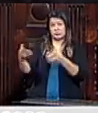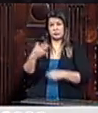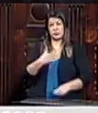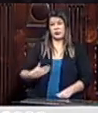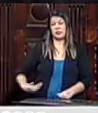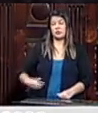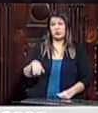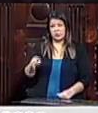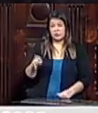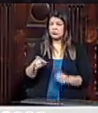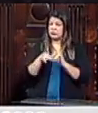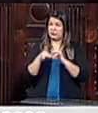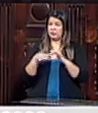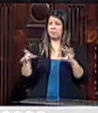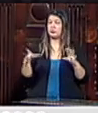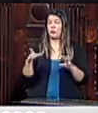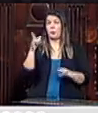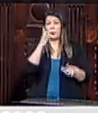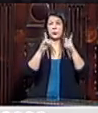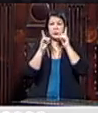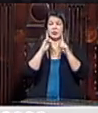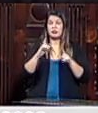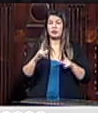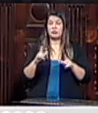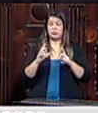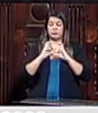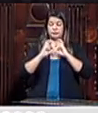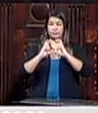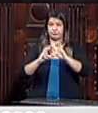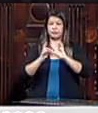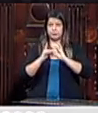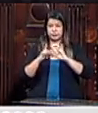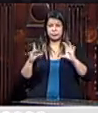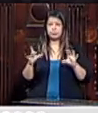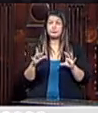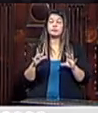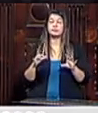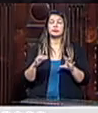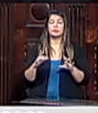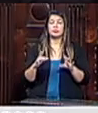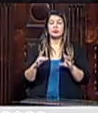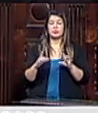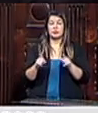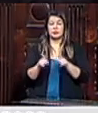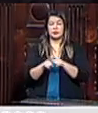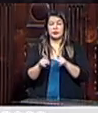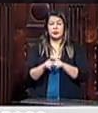consegue colocar essa malha ferroviária em